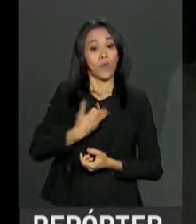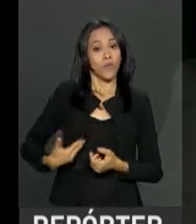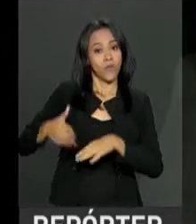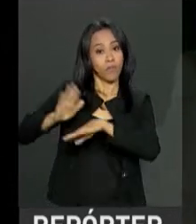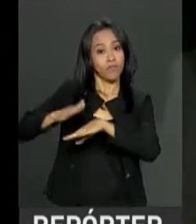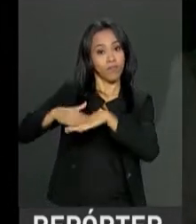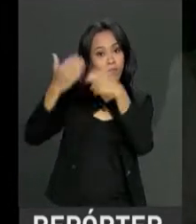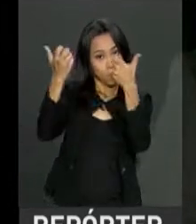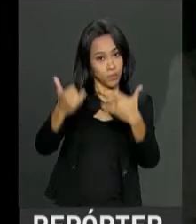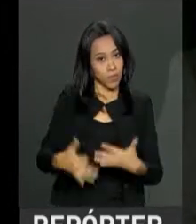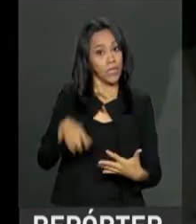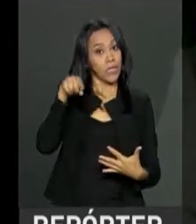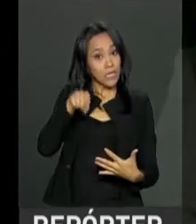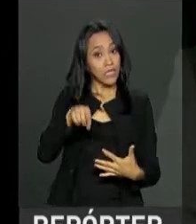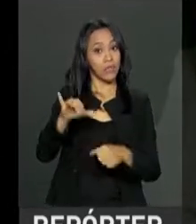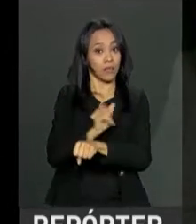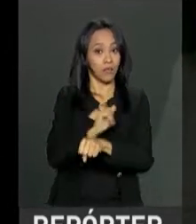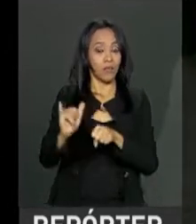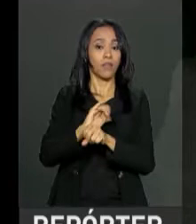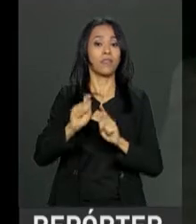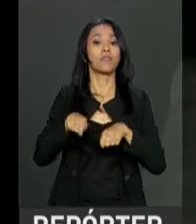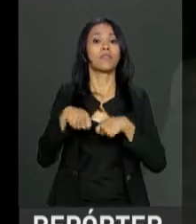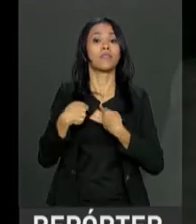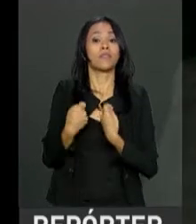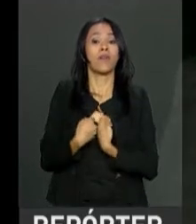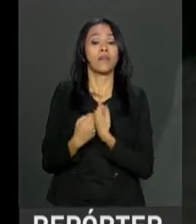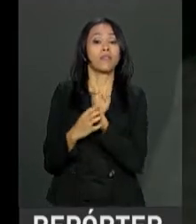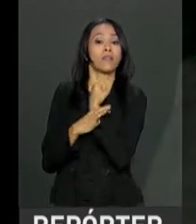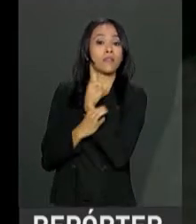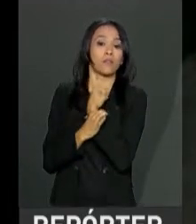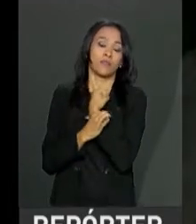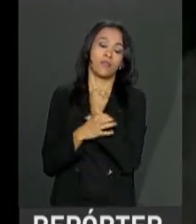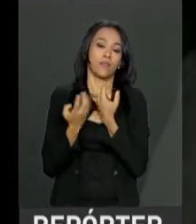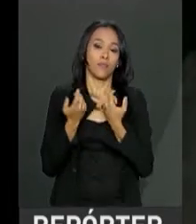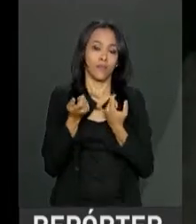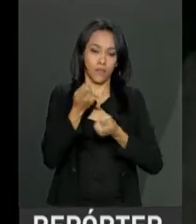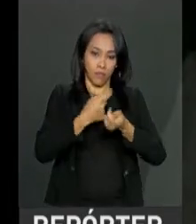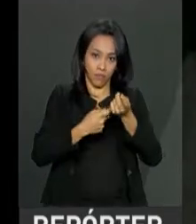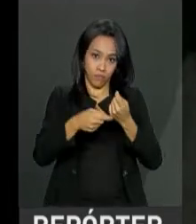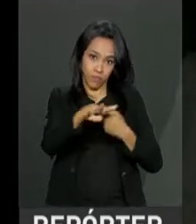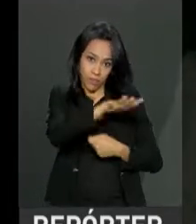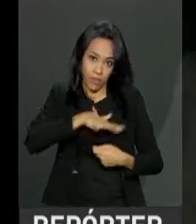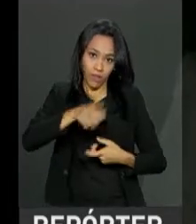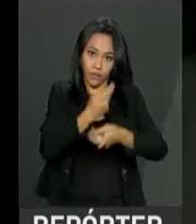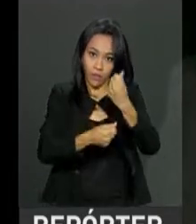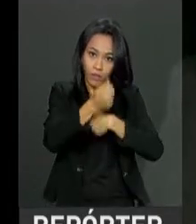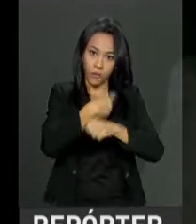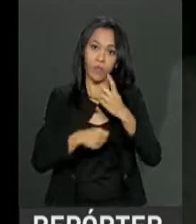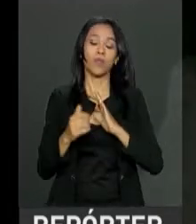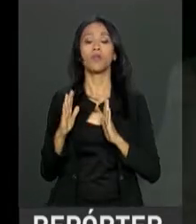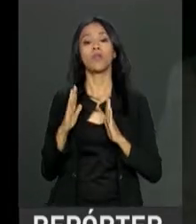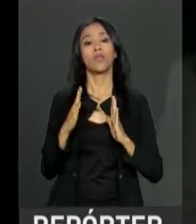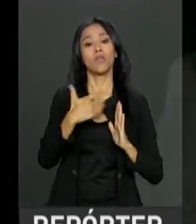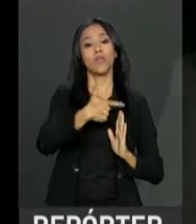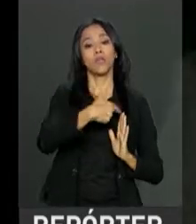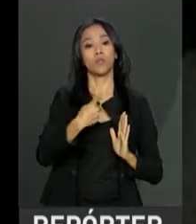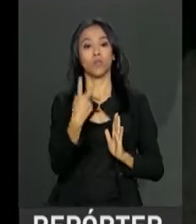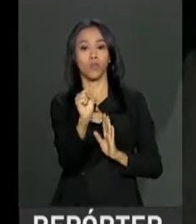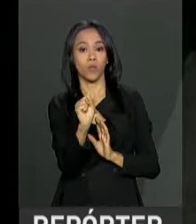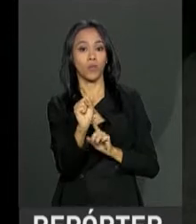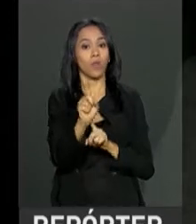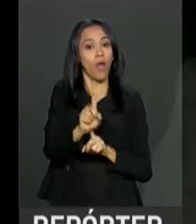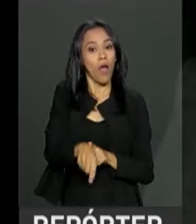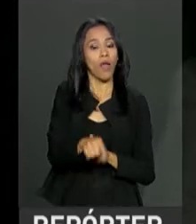gera mais segurança e previsibilidade para a economia em 2018 a meta determinada é